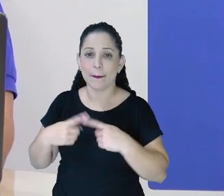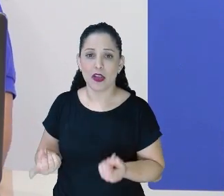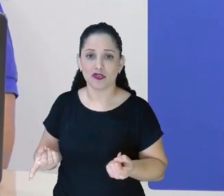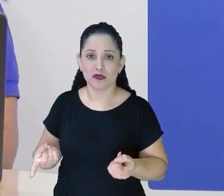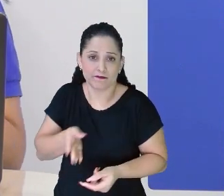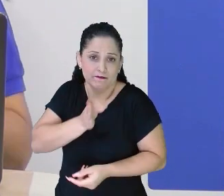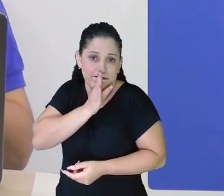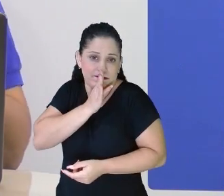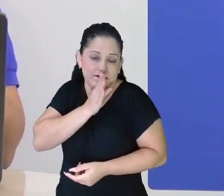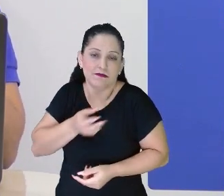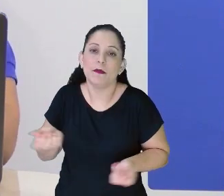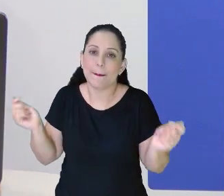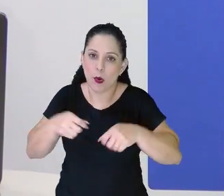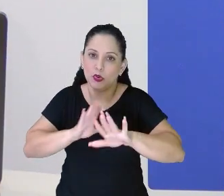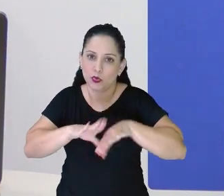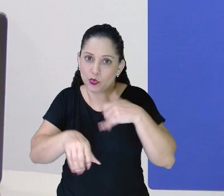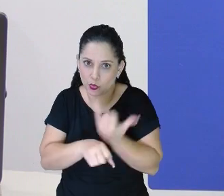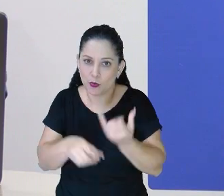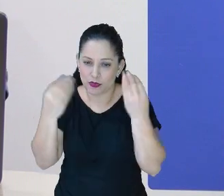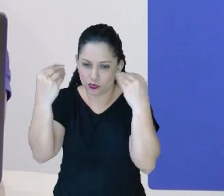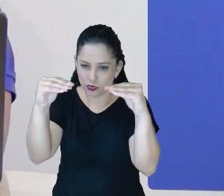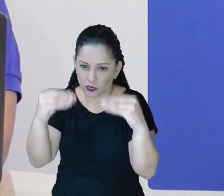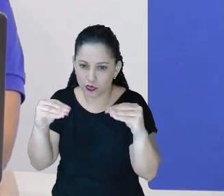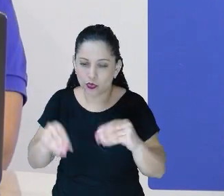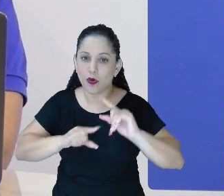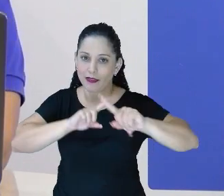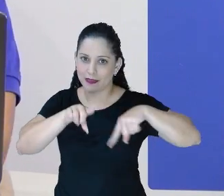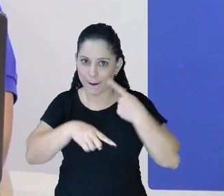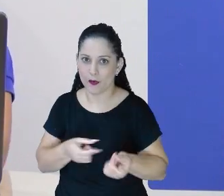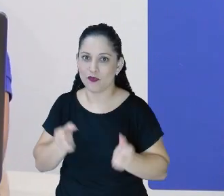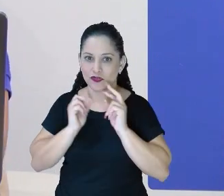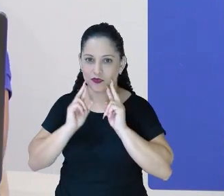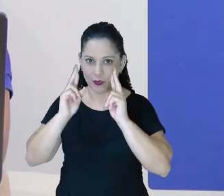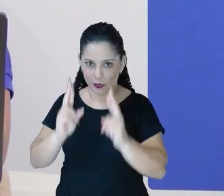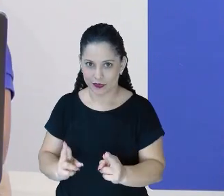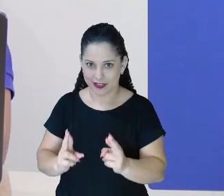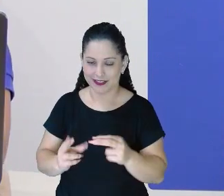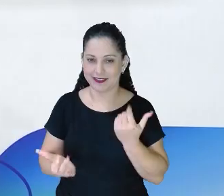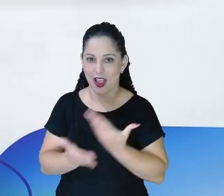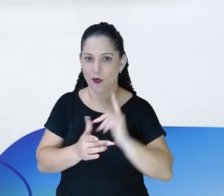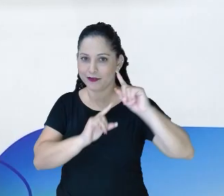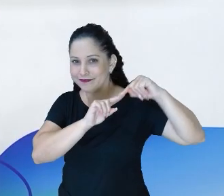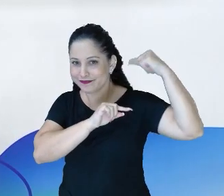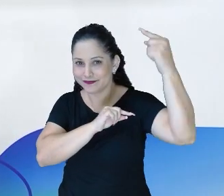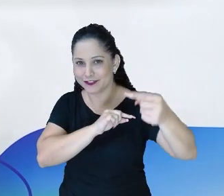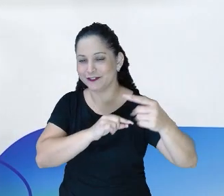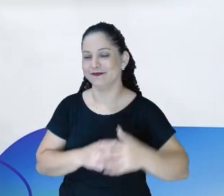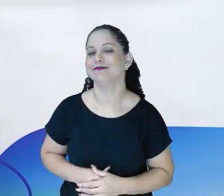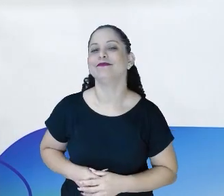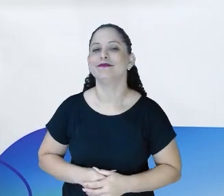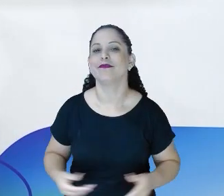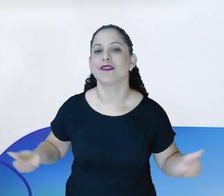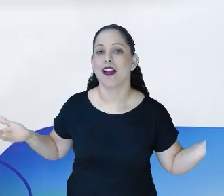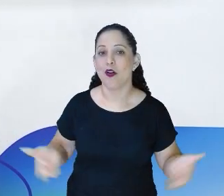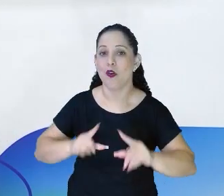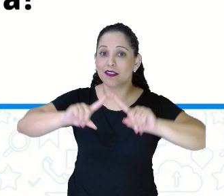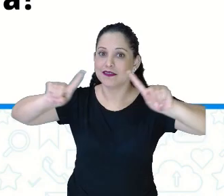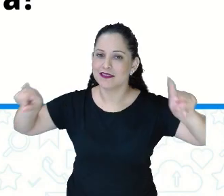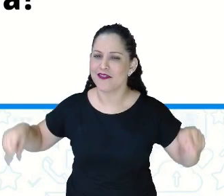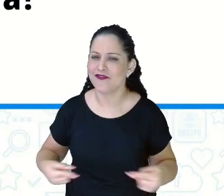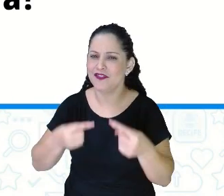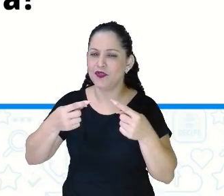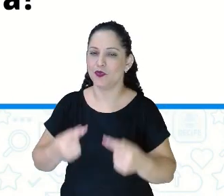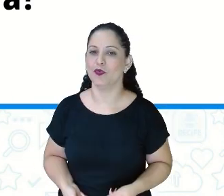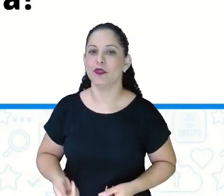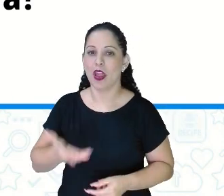e colocar. E na próxima aula a professora com certeza vai tirar, tá certo, Camila? Exatamente. Presta atenção no meu desafio.